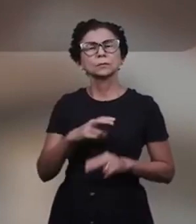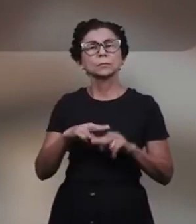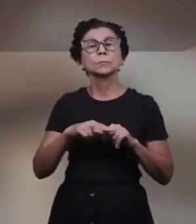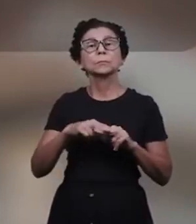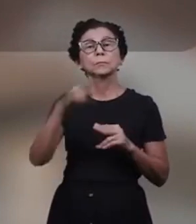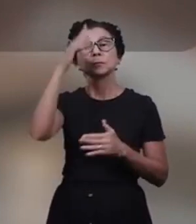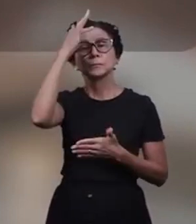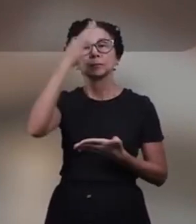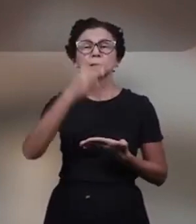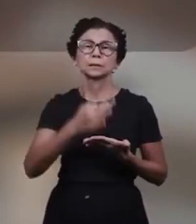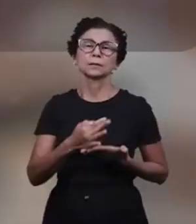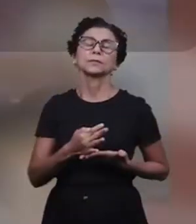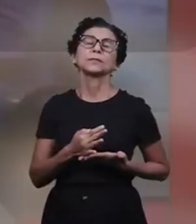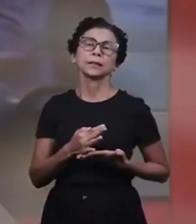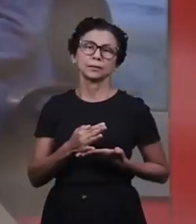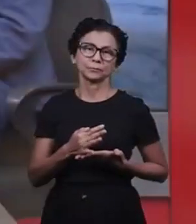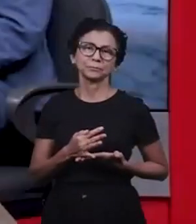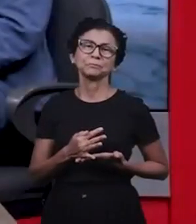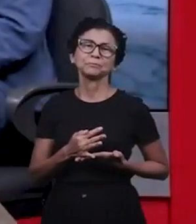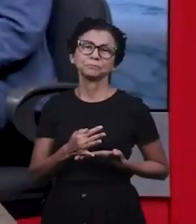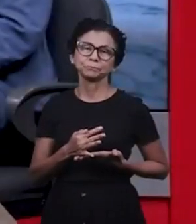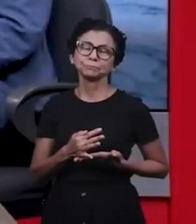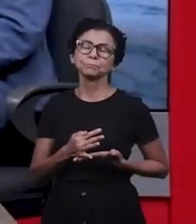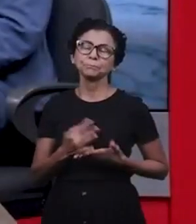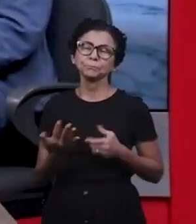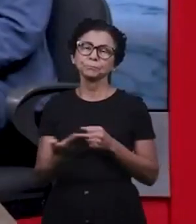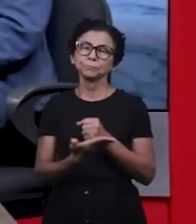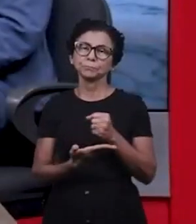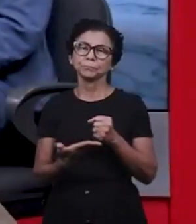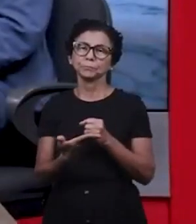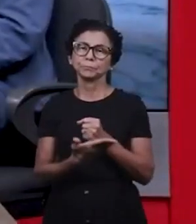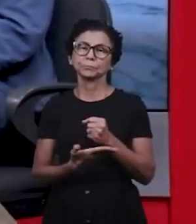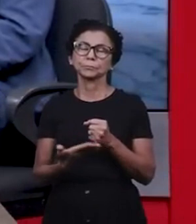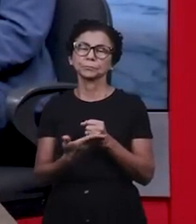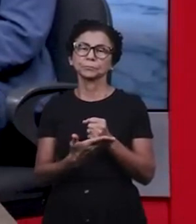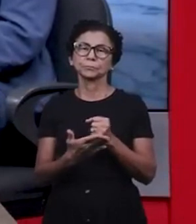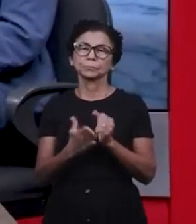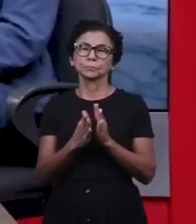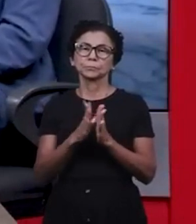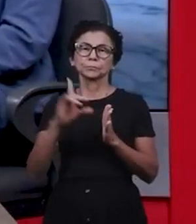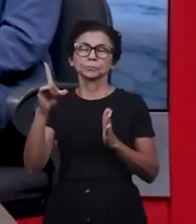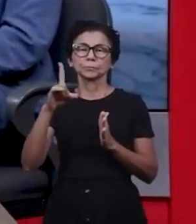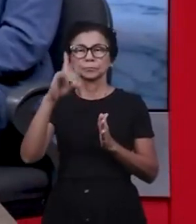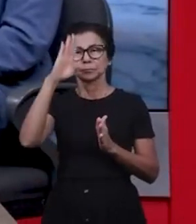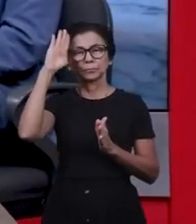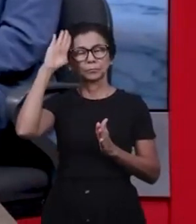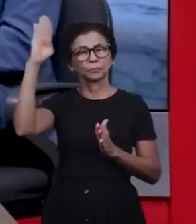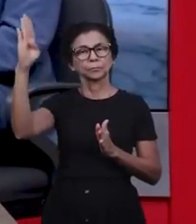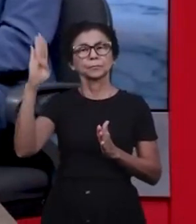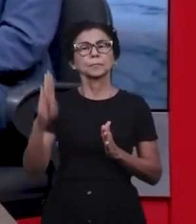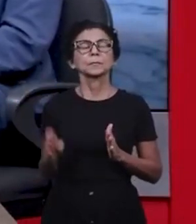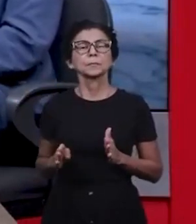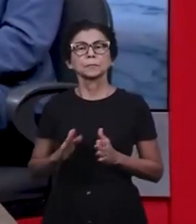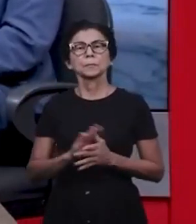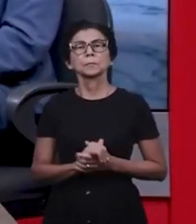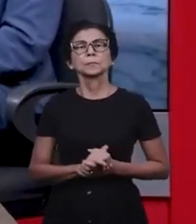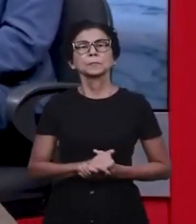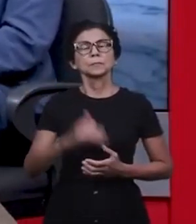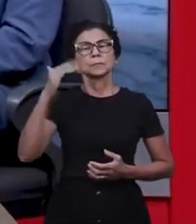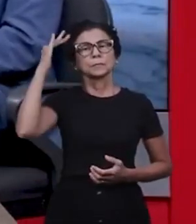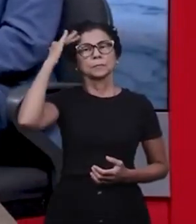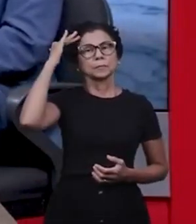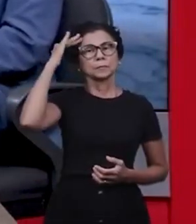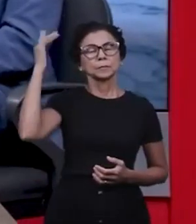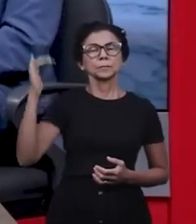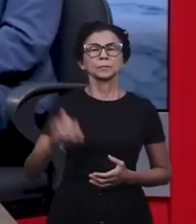essa base bíblica é fundamental para compreendermos todo o arcabouço doutrinário, da Igreja Cristã